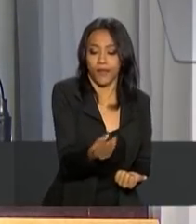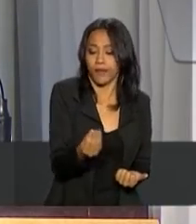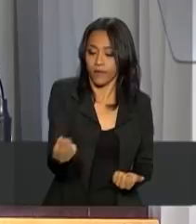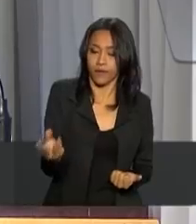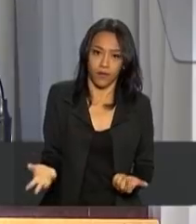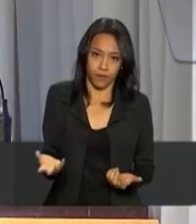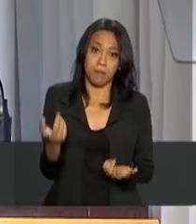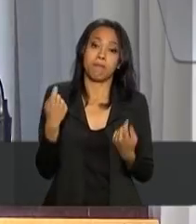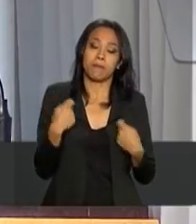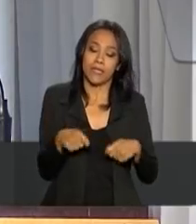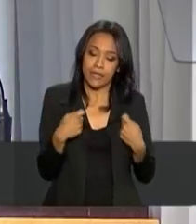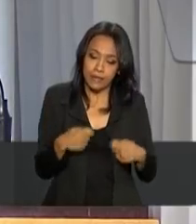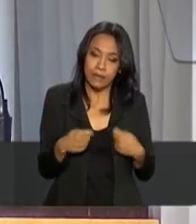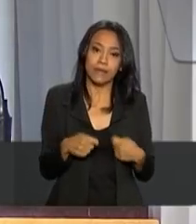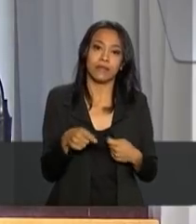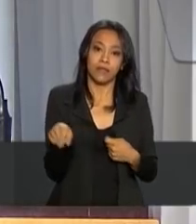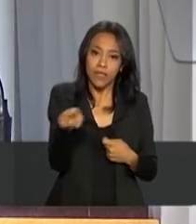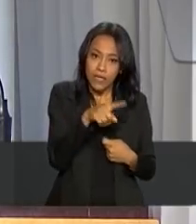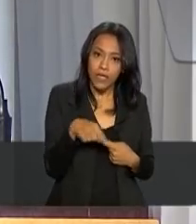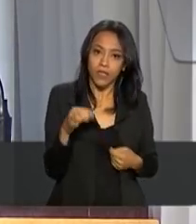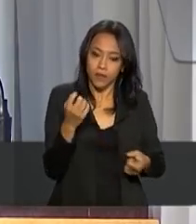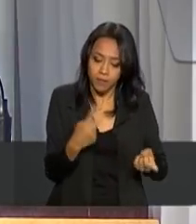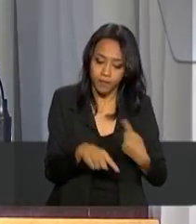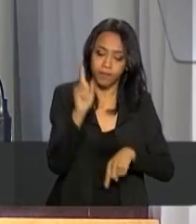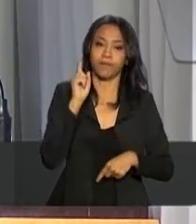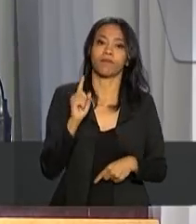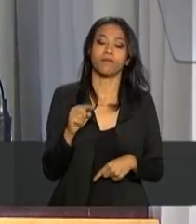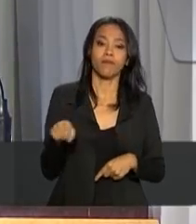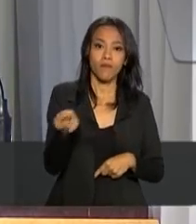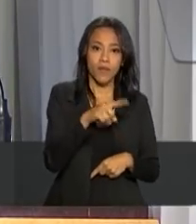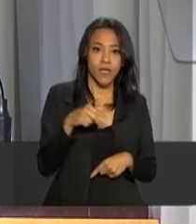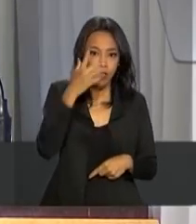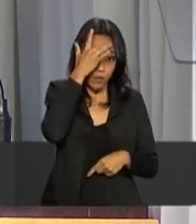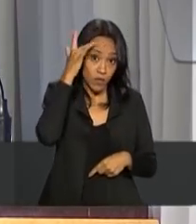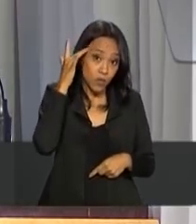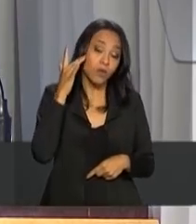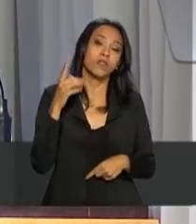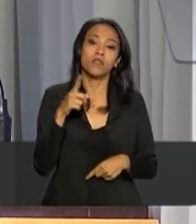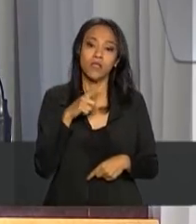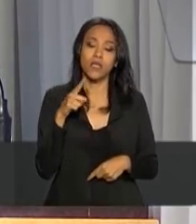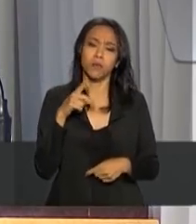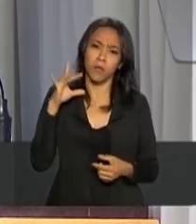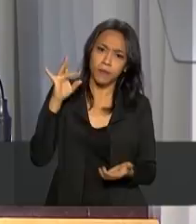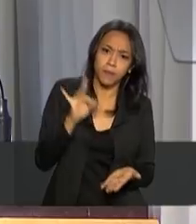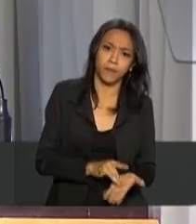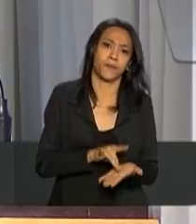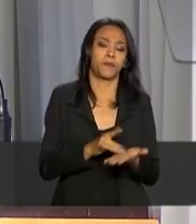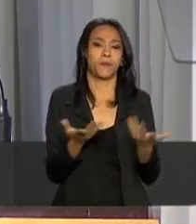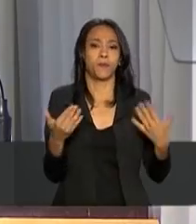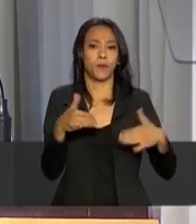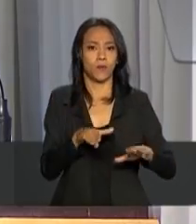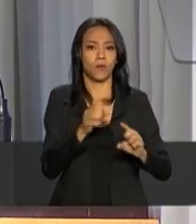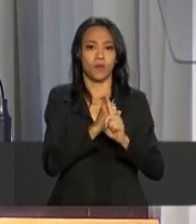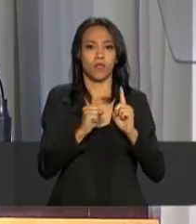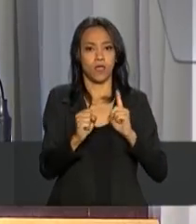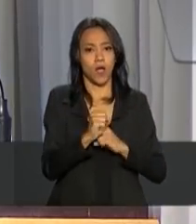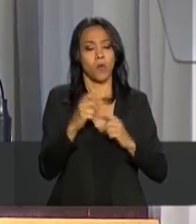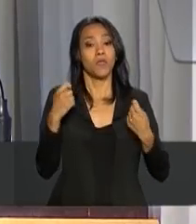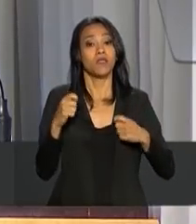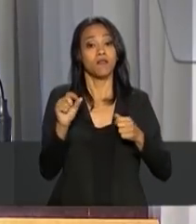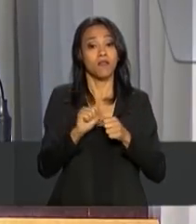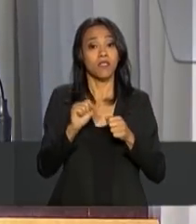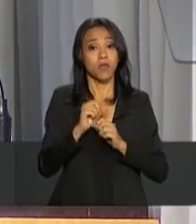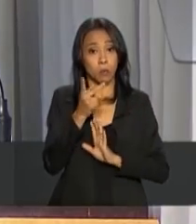minimamente. É preciso fazê-los progredir. É preciso, para a verdadeira inclusão social, de um projeto, de um plano que